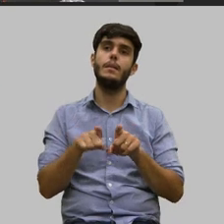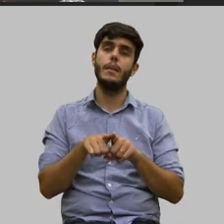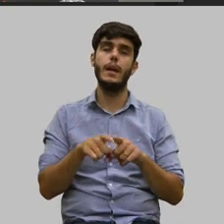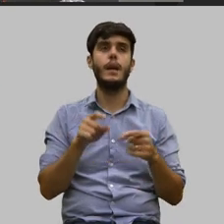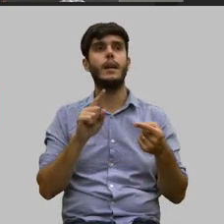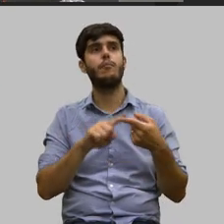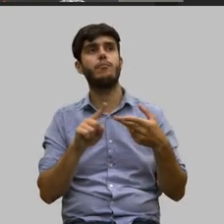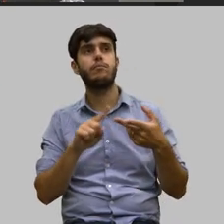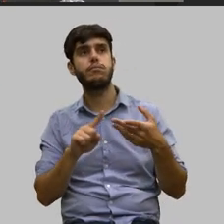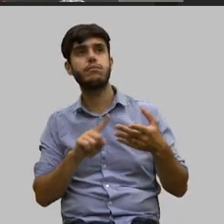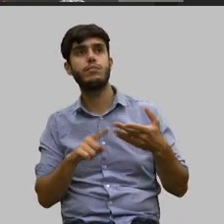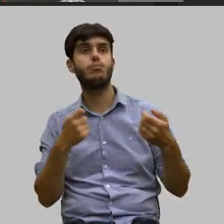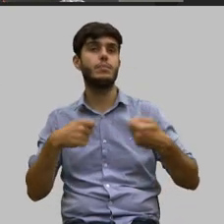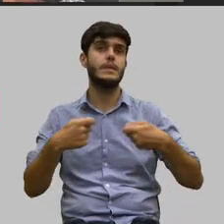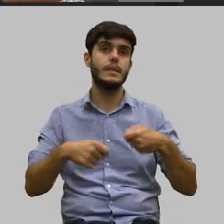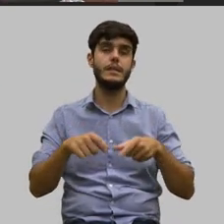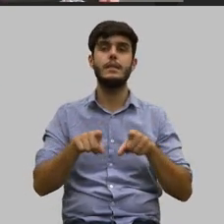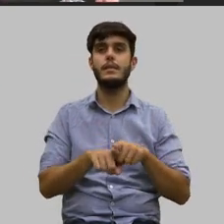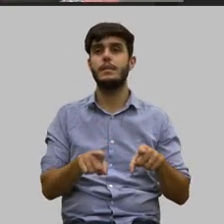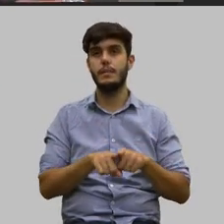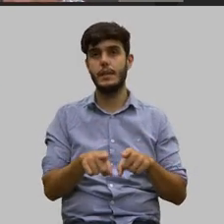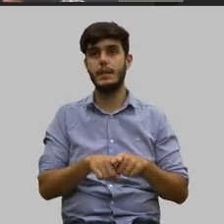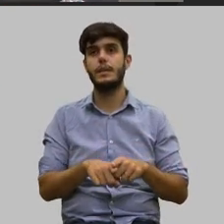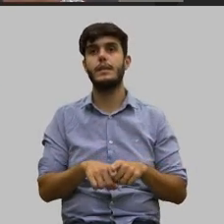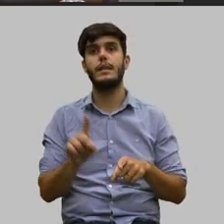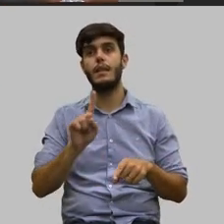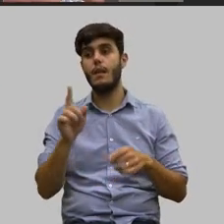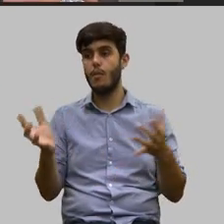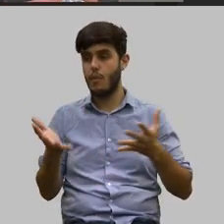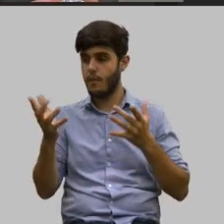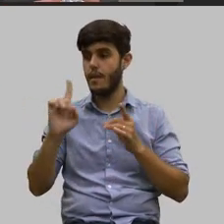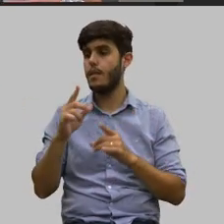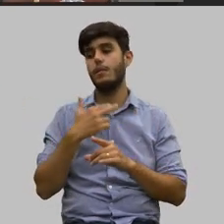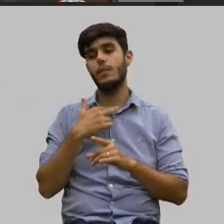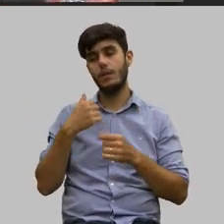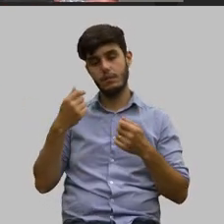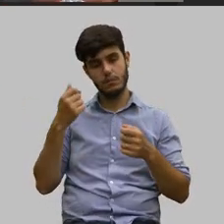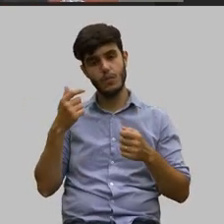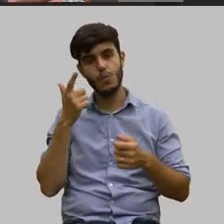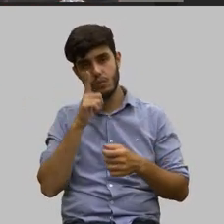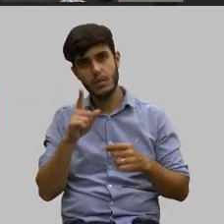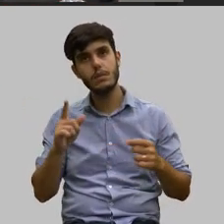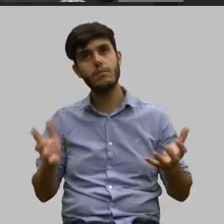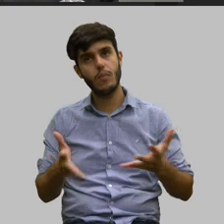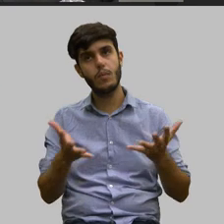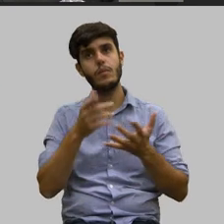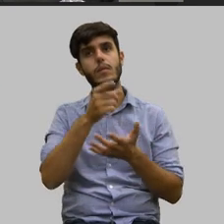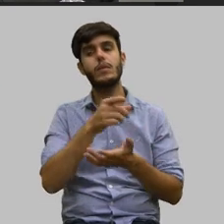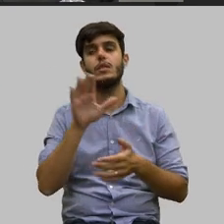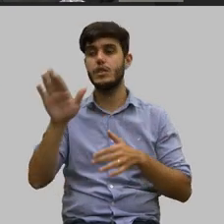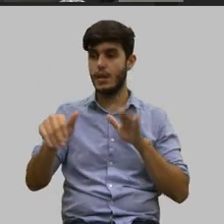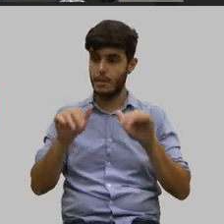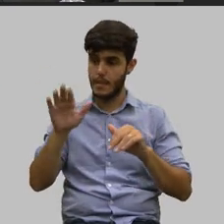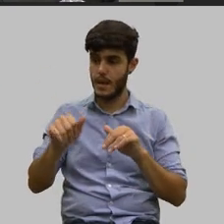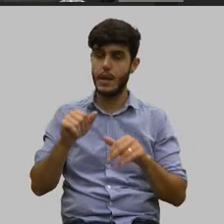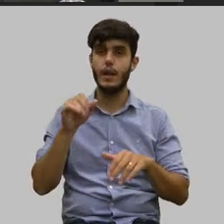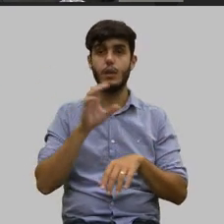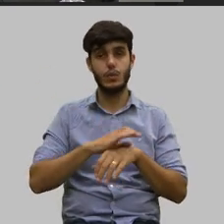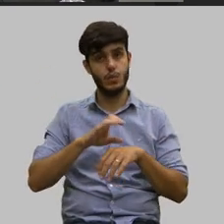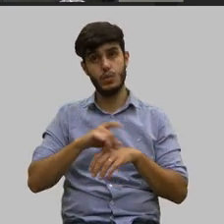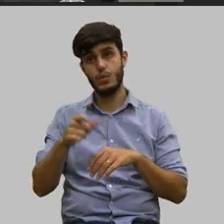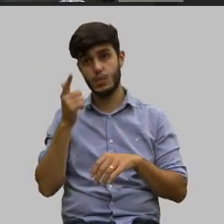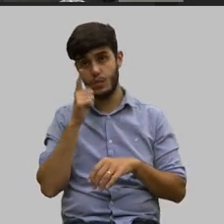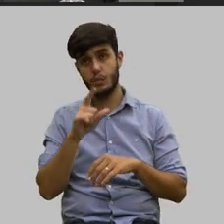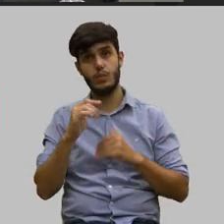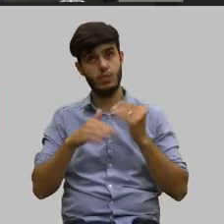que não seja eh de não promovê-los né ou de não convocá-los para o curso para que estejam em condições de